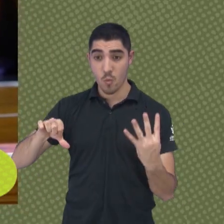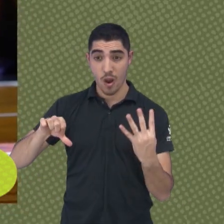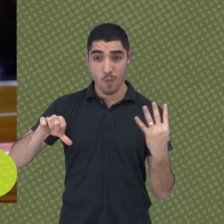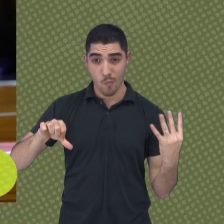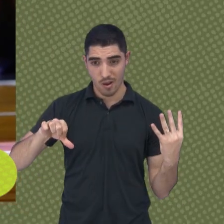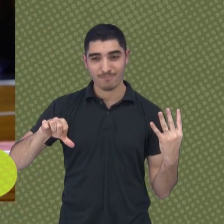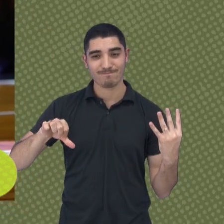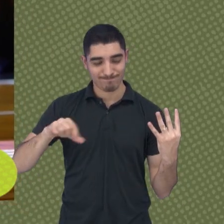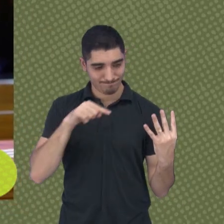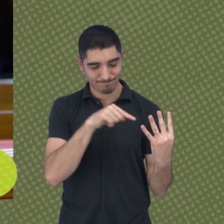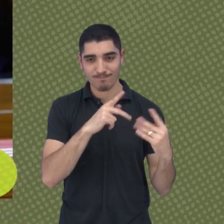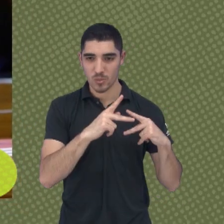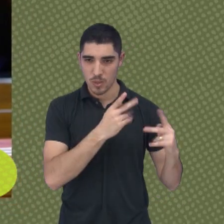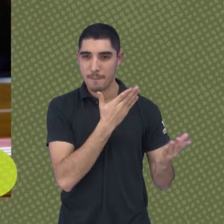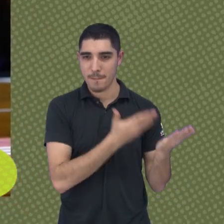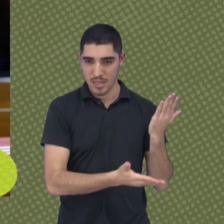válido,